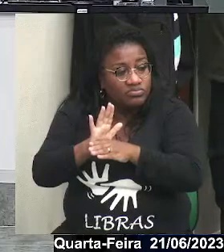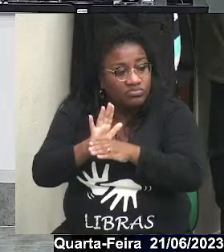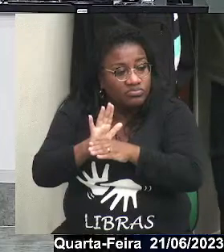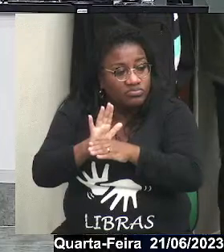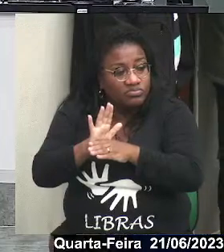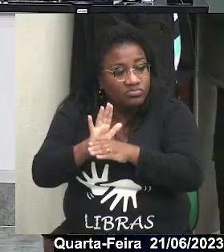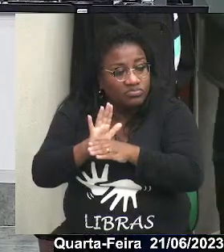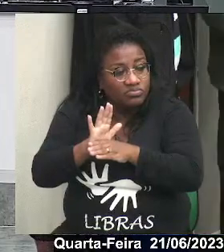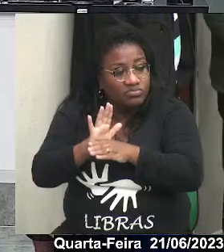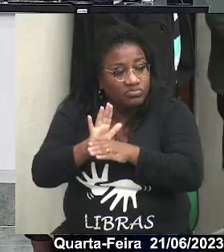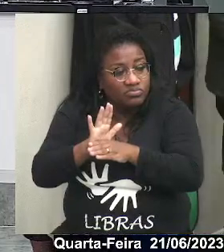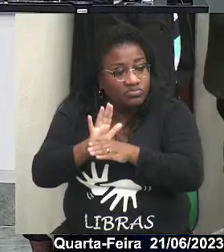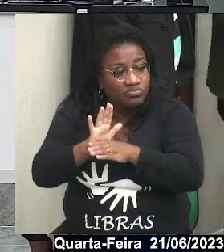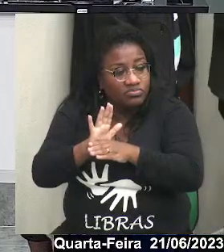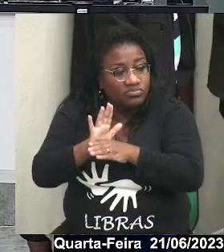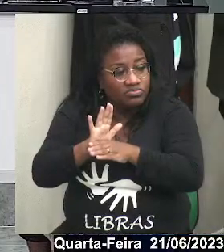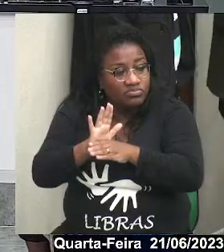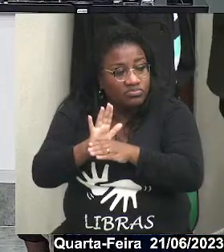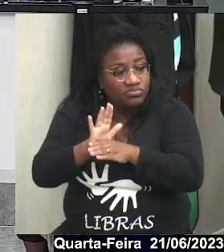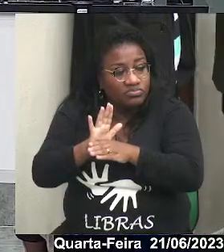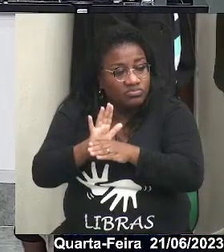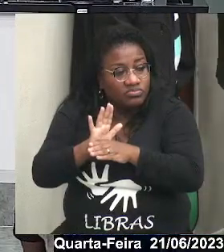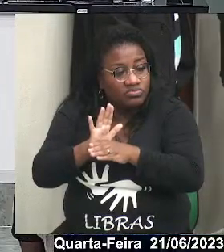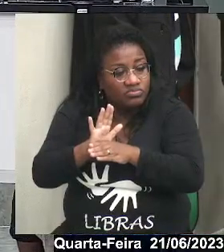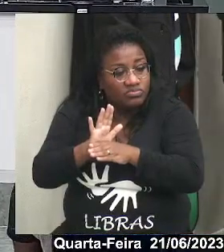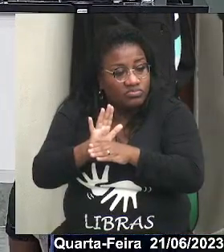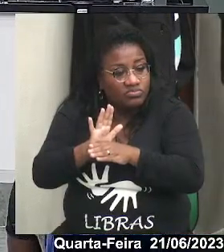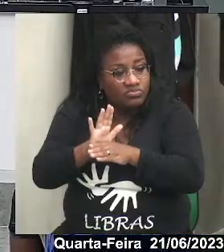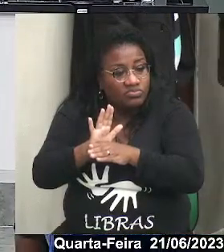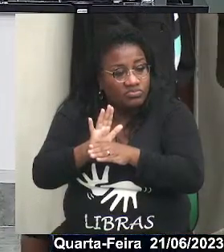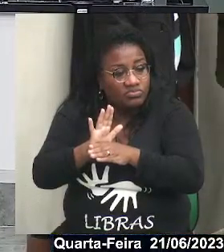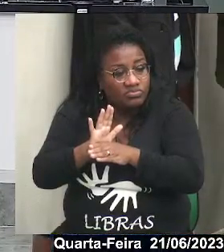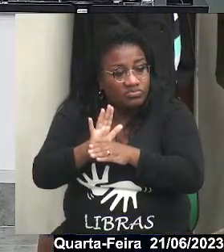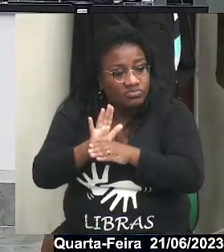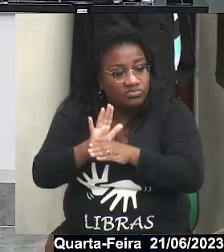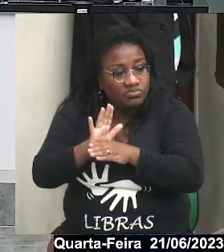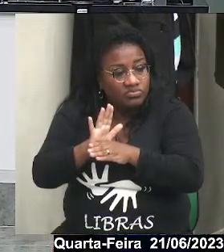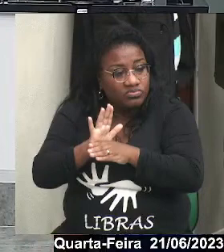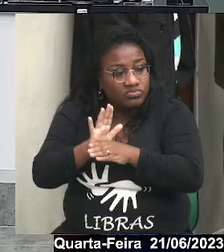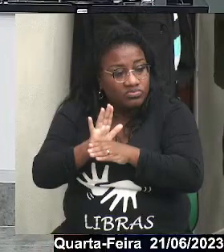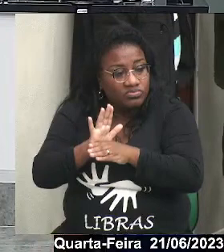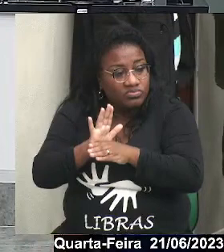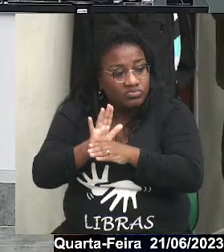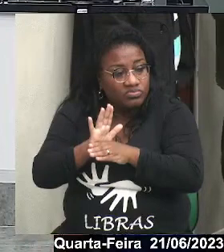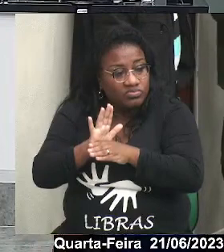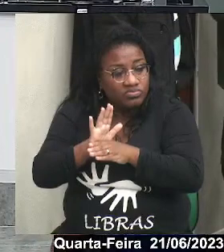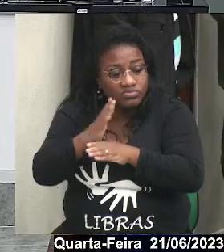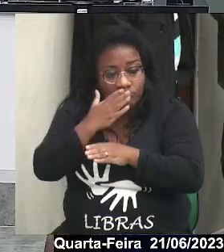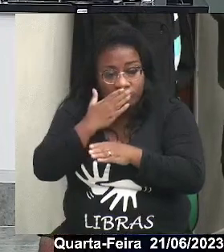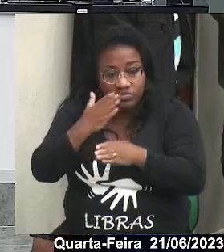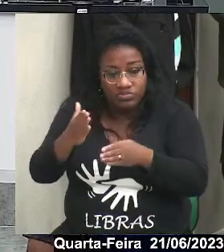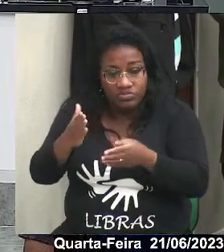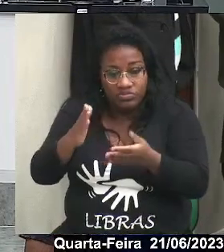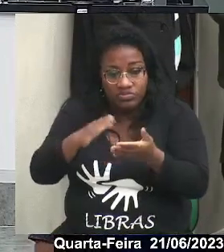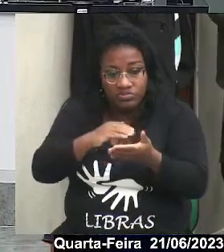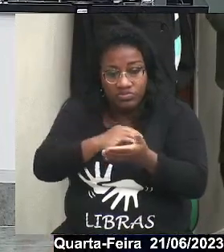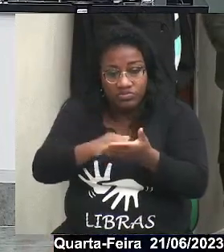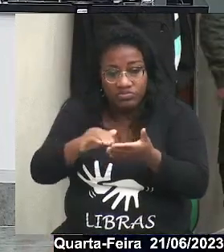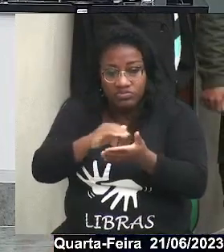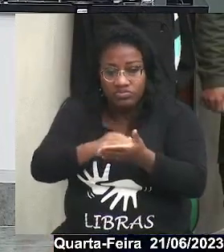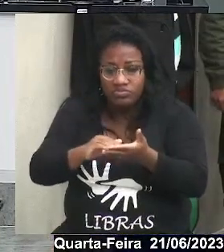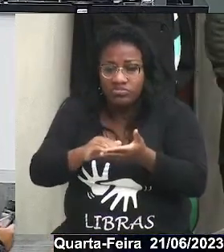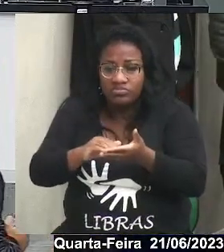56 agora. Não, 05. 56 já foi. Não, 05. Já foi. Solicito ao